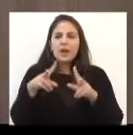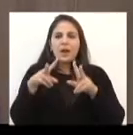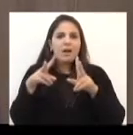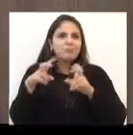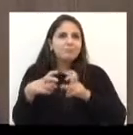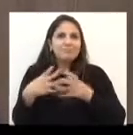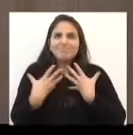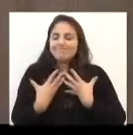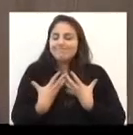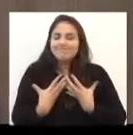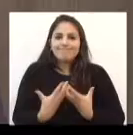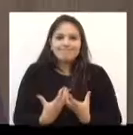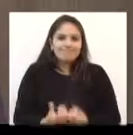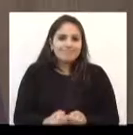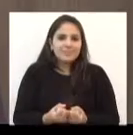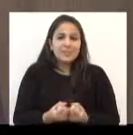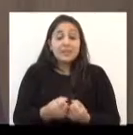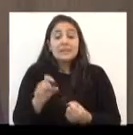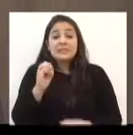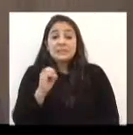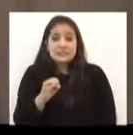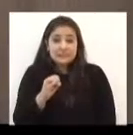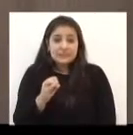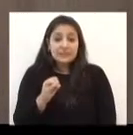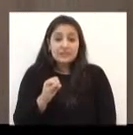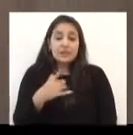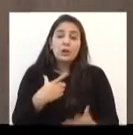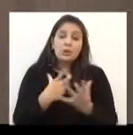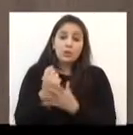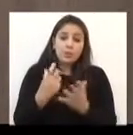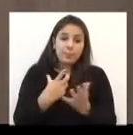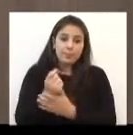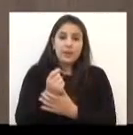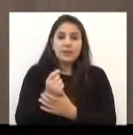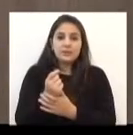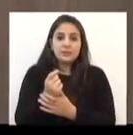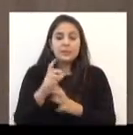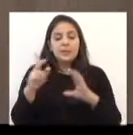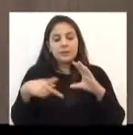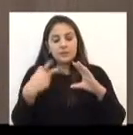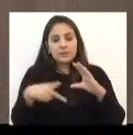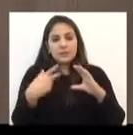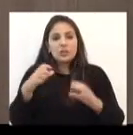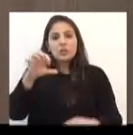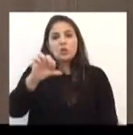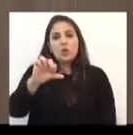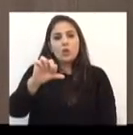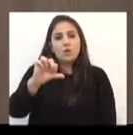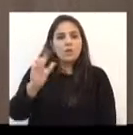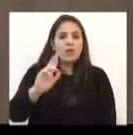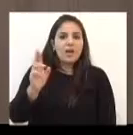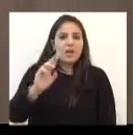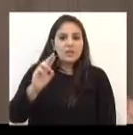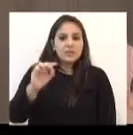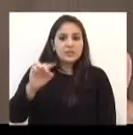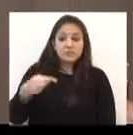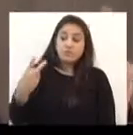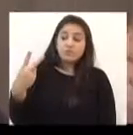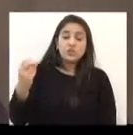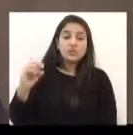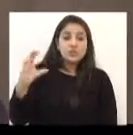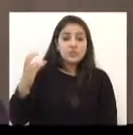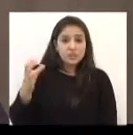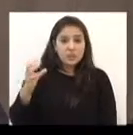porque no caso, uma grama comprada pela Câmara de Vereadores, R$ 9,20 o metro quadrado, enquanto que